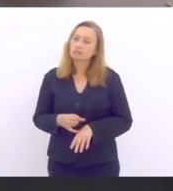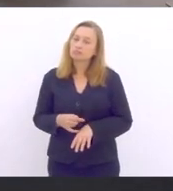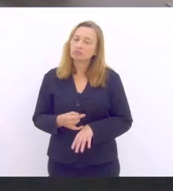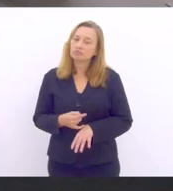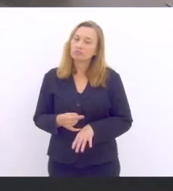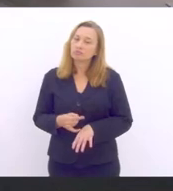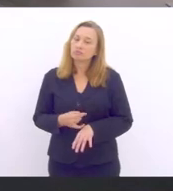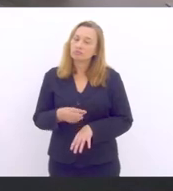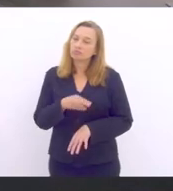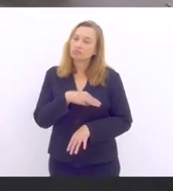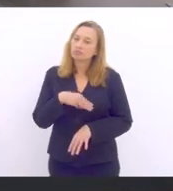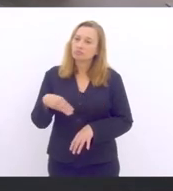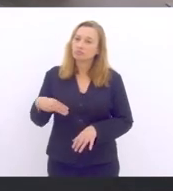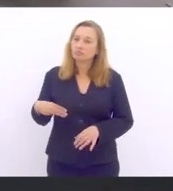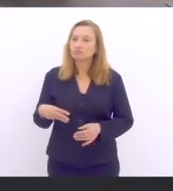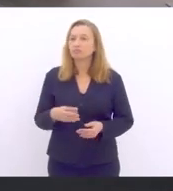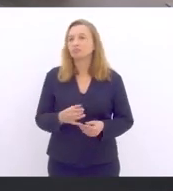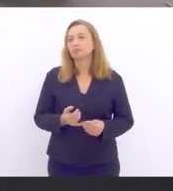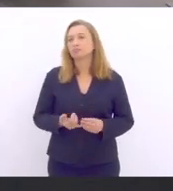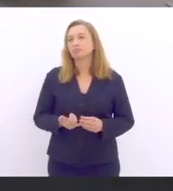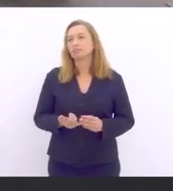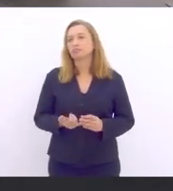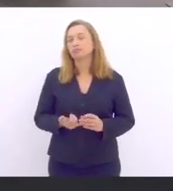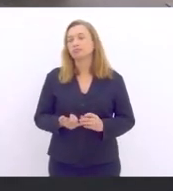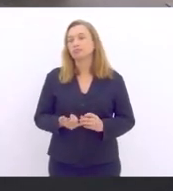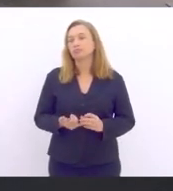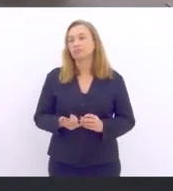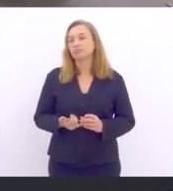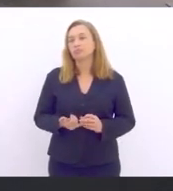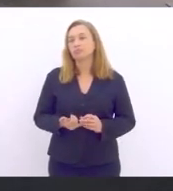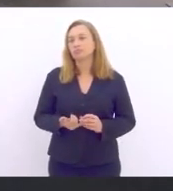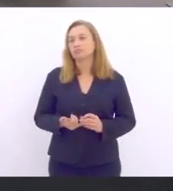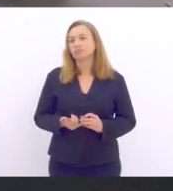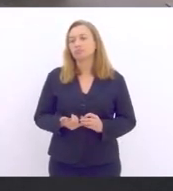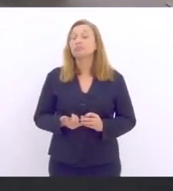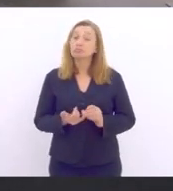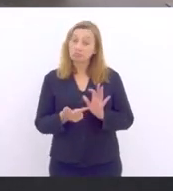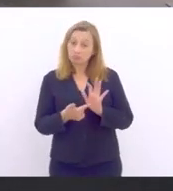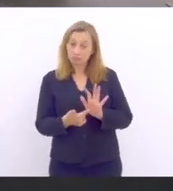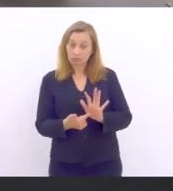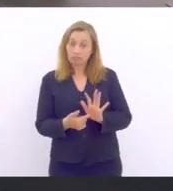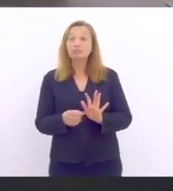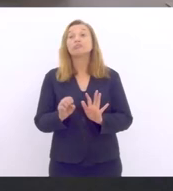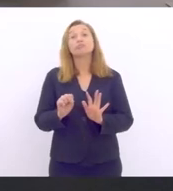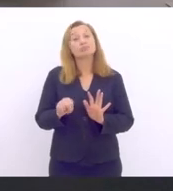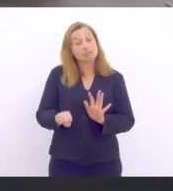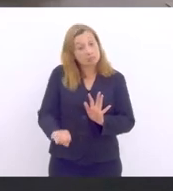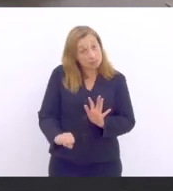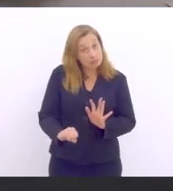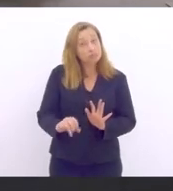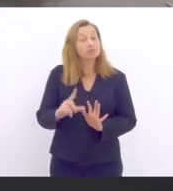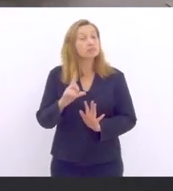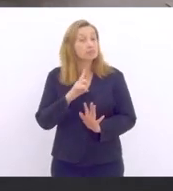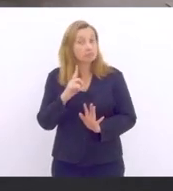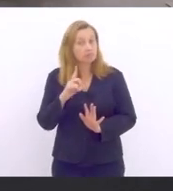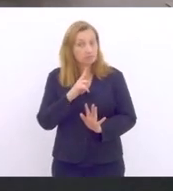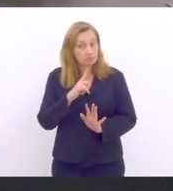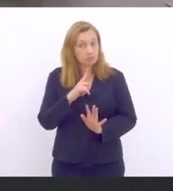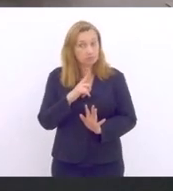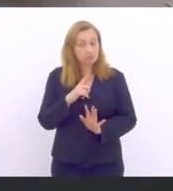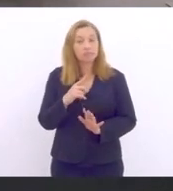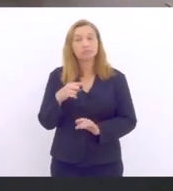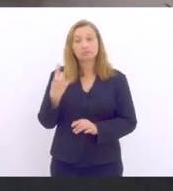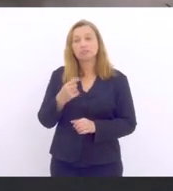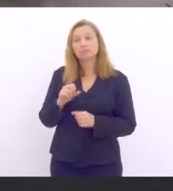o Ministério Público ele apontasse, caso realmente exista isso, porque uma das coisas que a gente faz